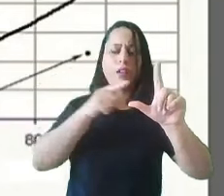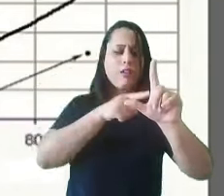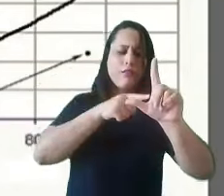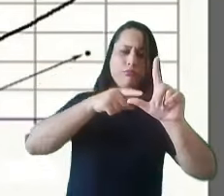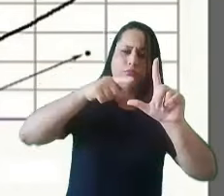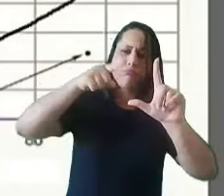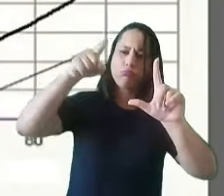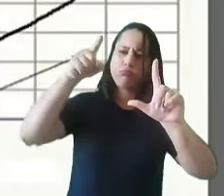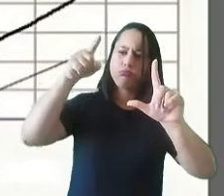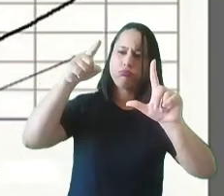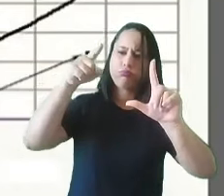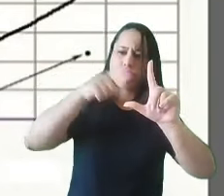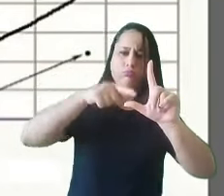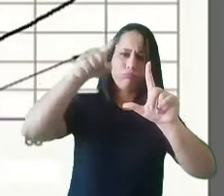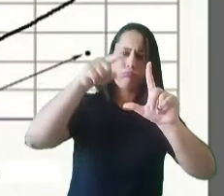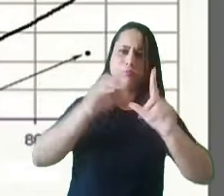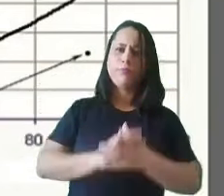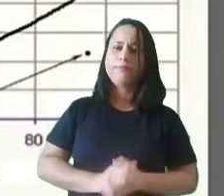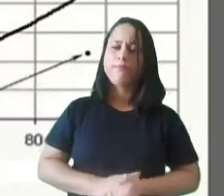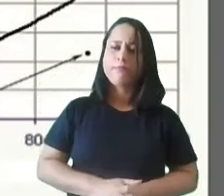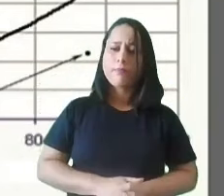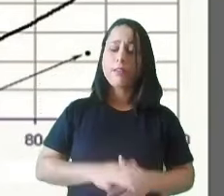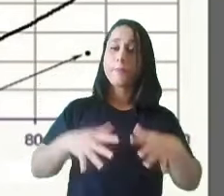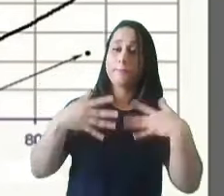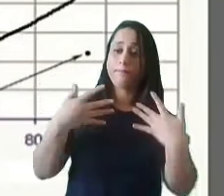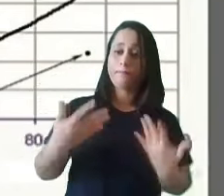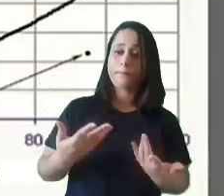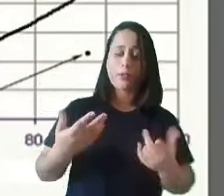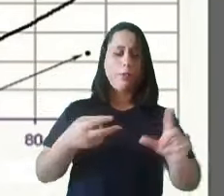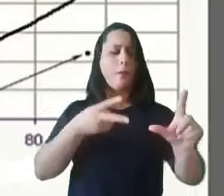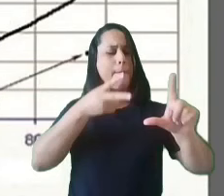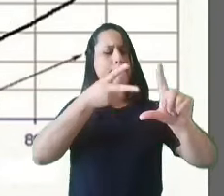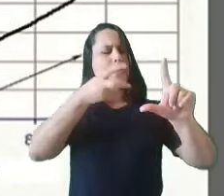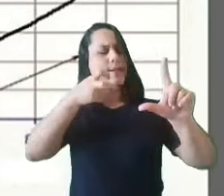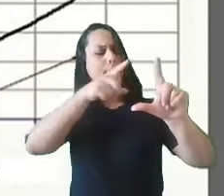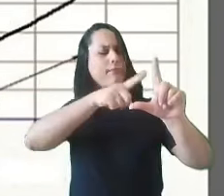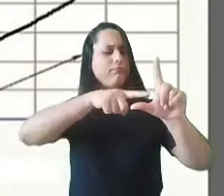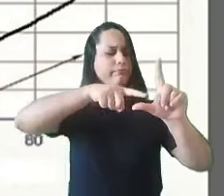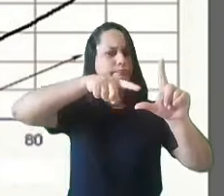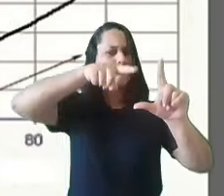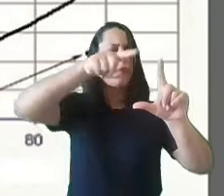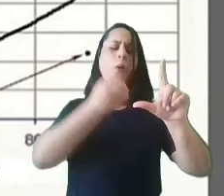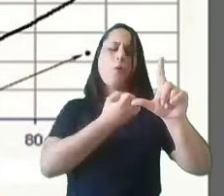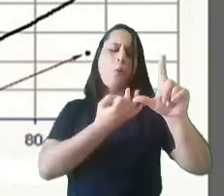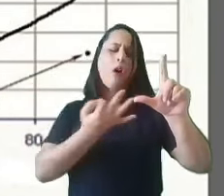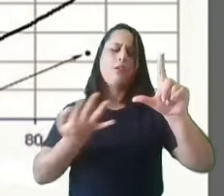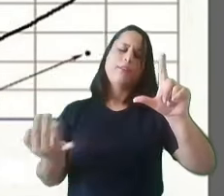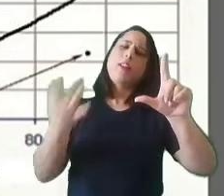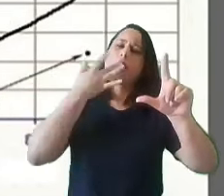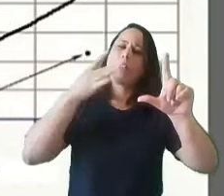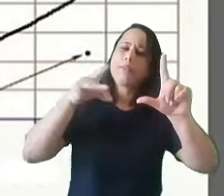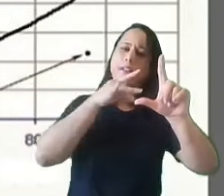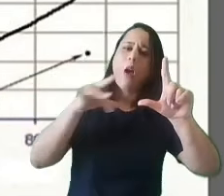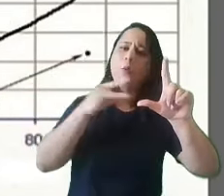120 graus. E no Y, a gente tem a solubilidade em gramas por 100